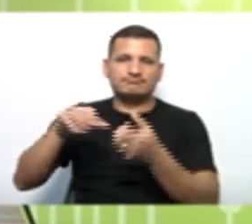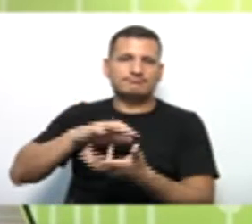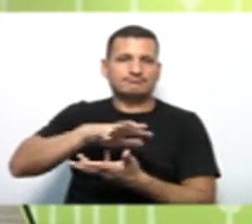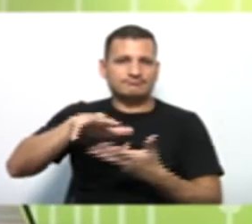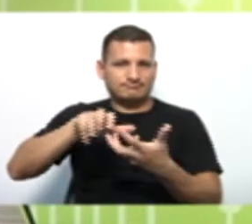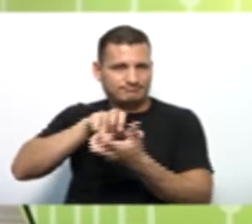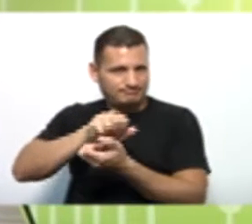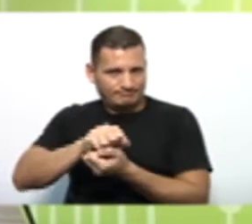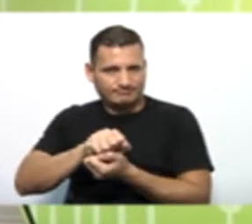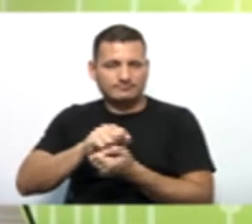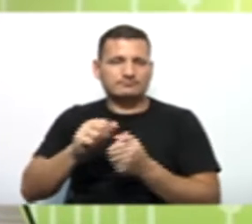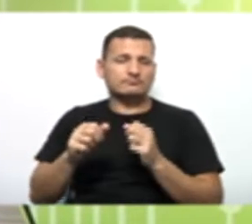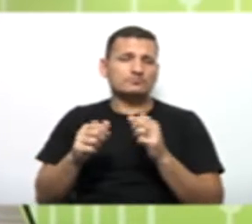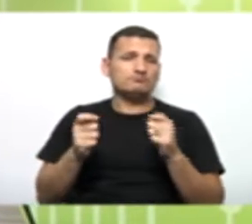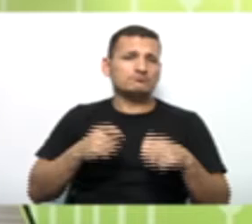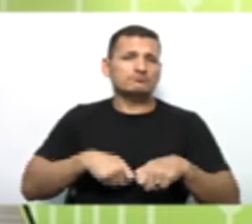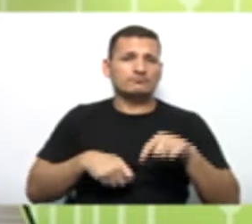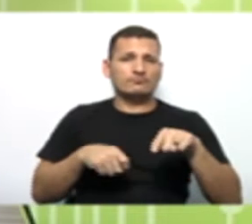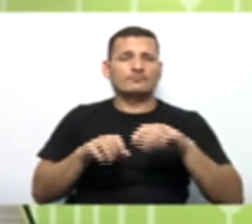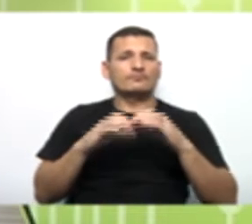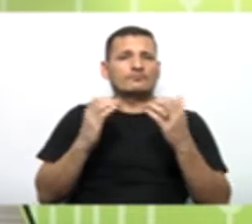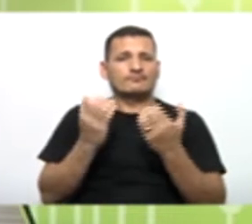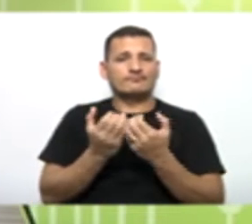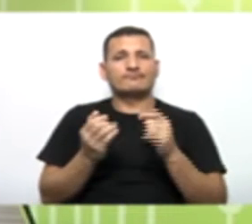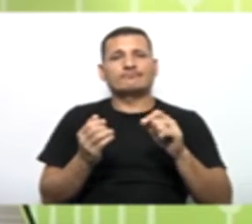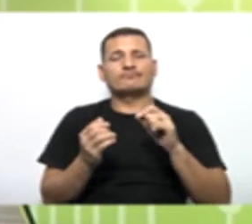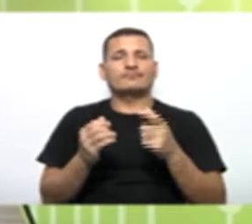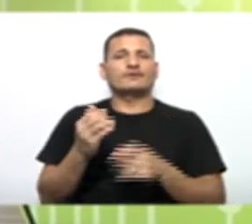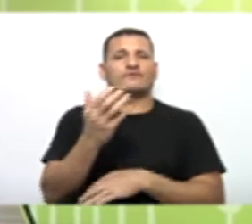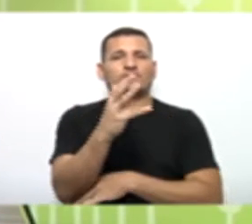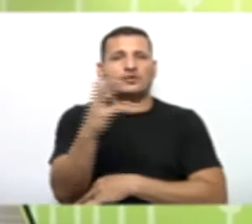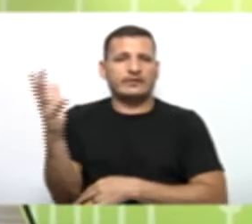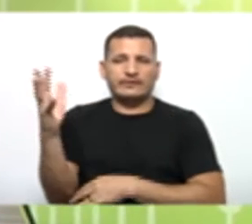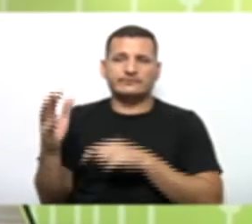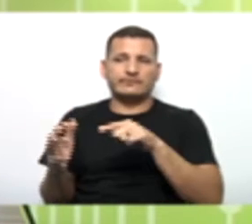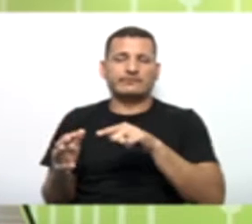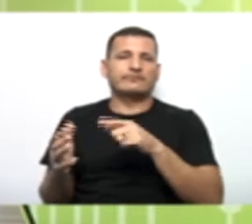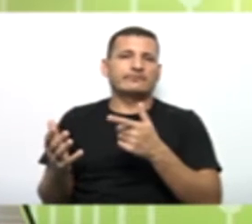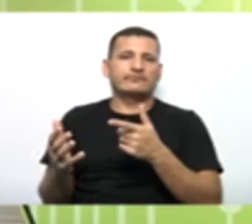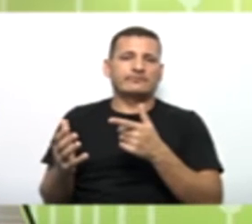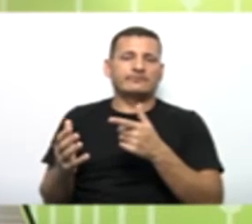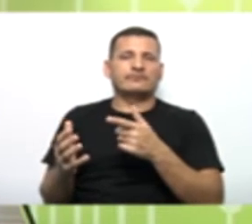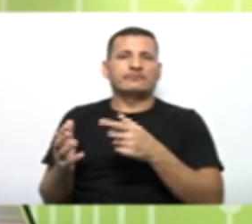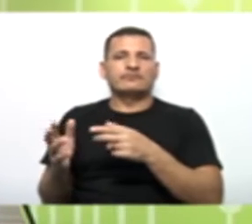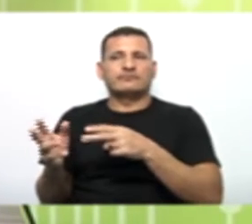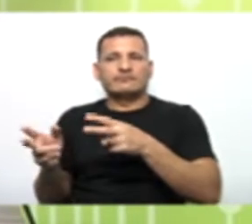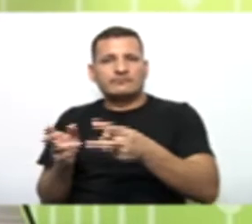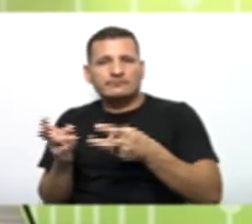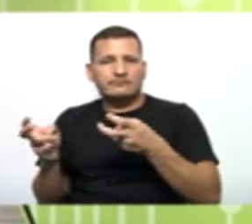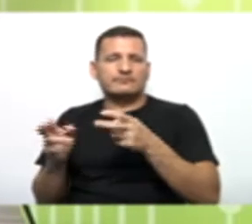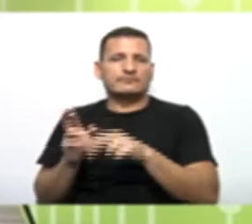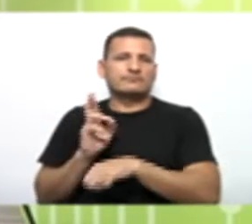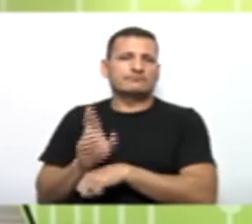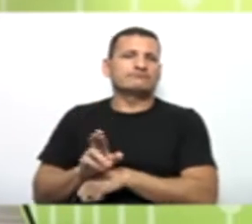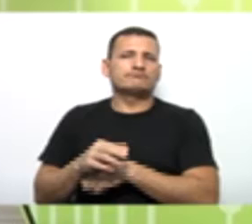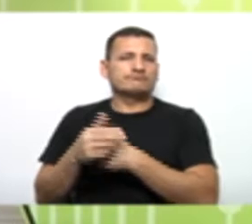recorra à floresta que pode ter ali perto para retirar recursos, para garantir a sua